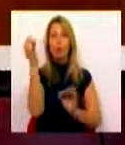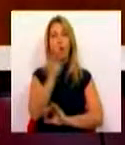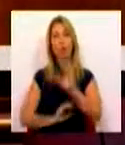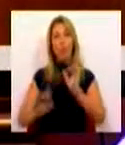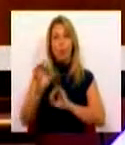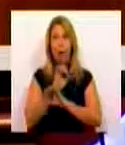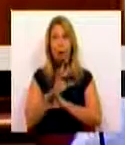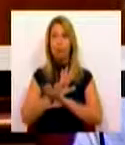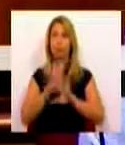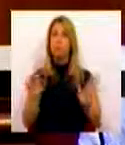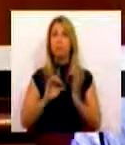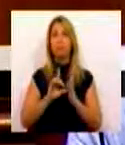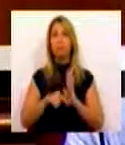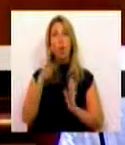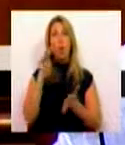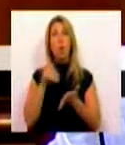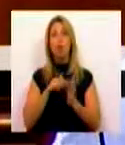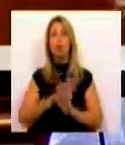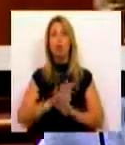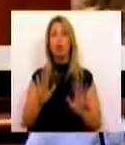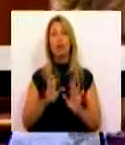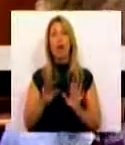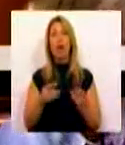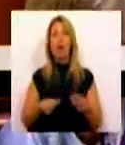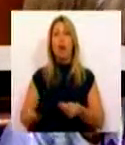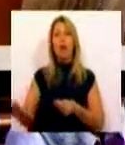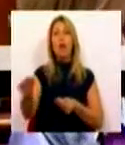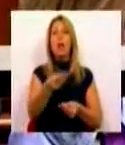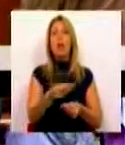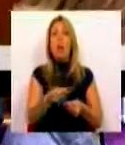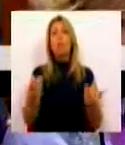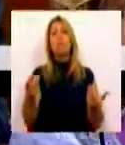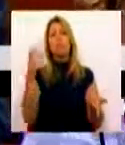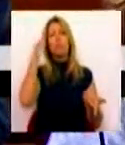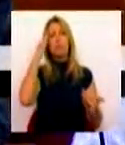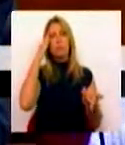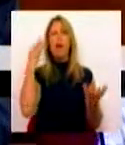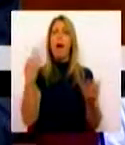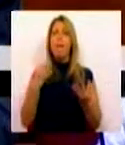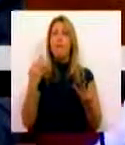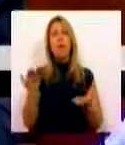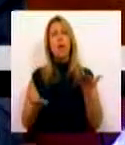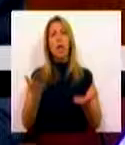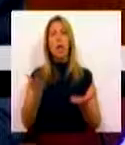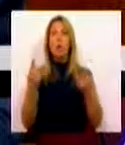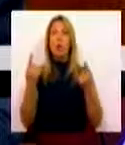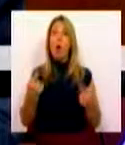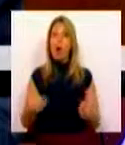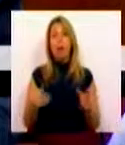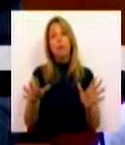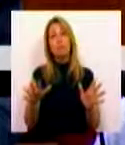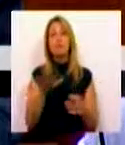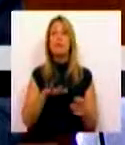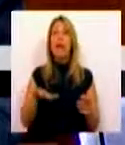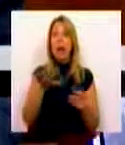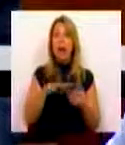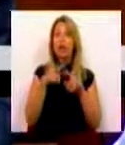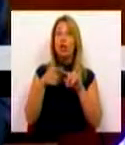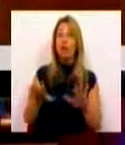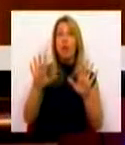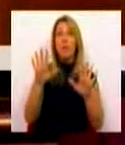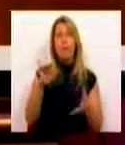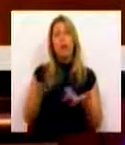já circulado e consideramos que é globalmente equilibrado nas suas diferentes dimensões. Não tendo tempo